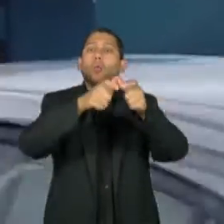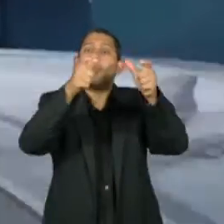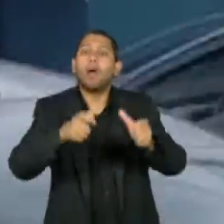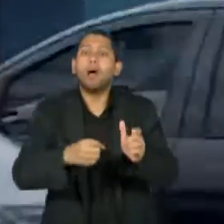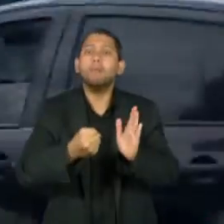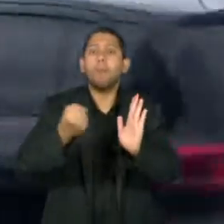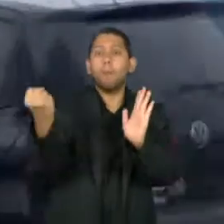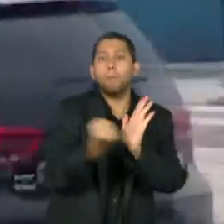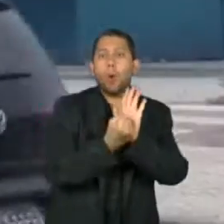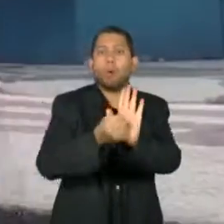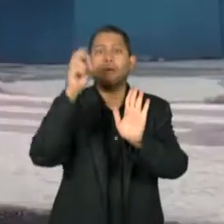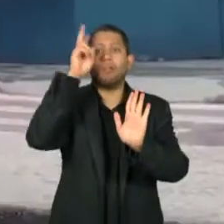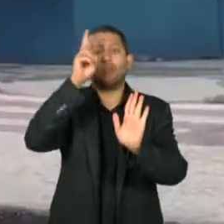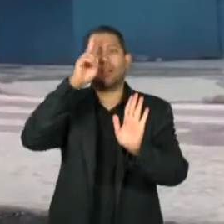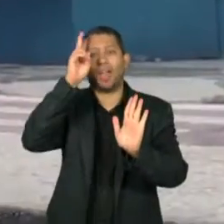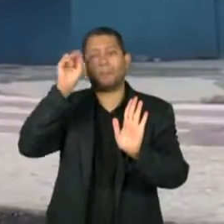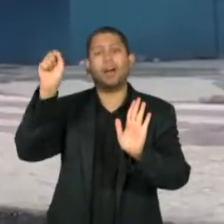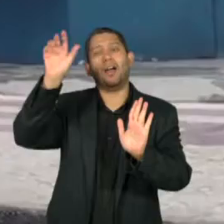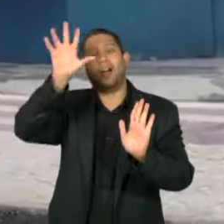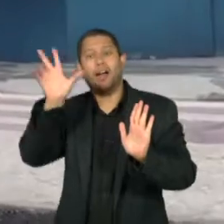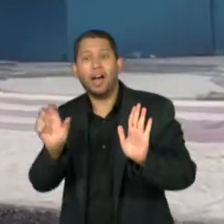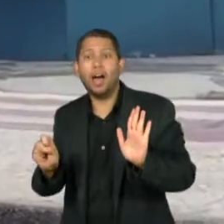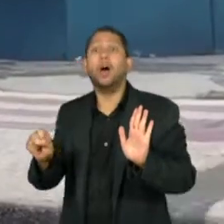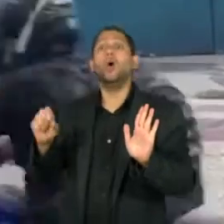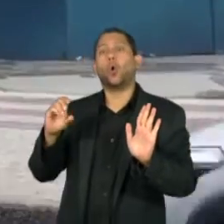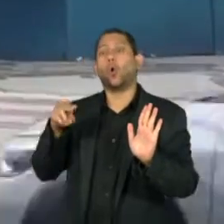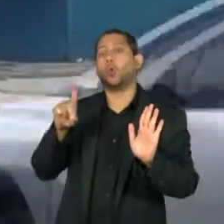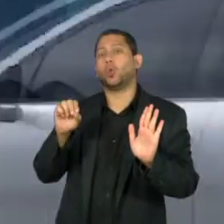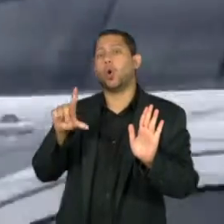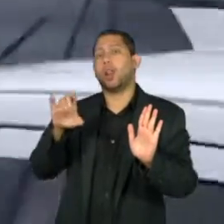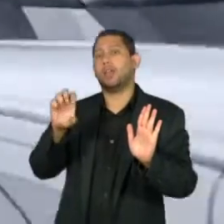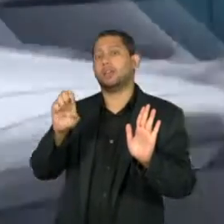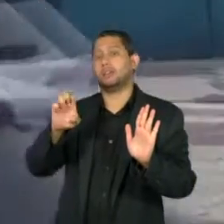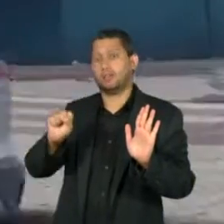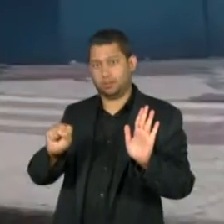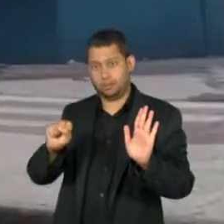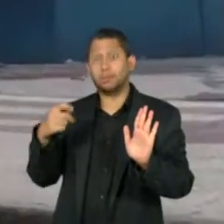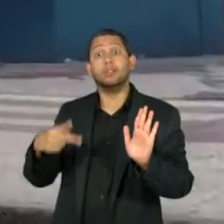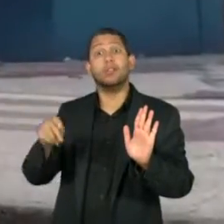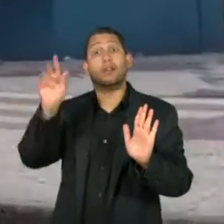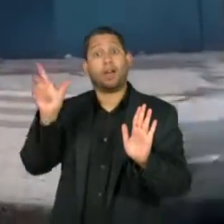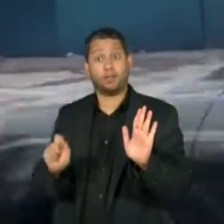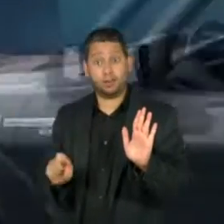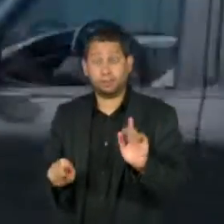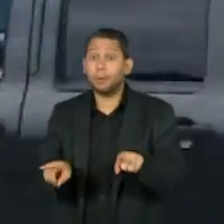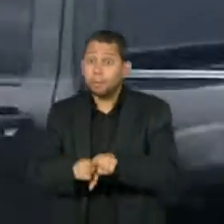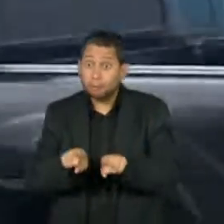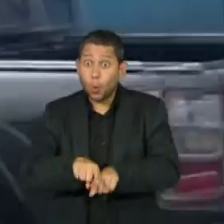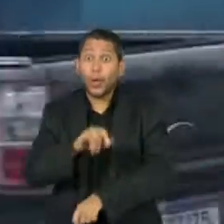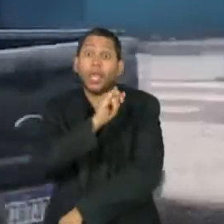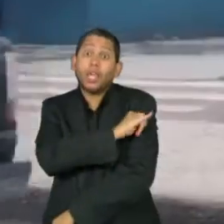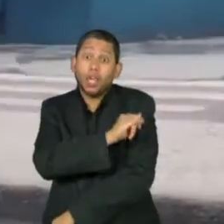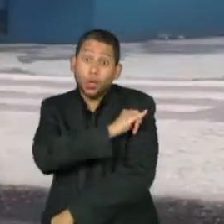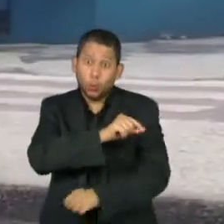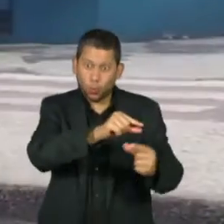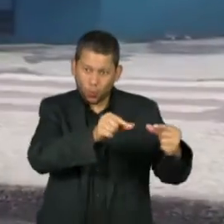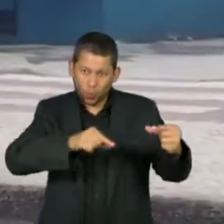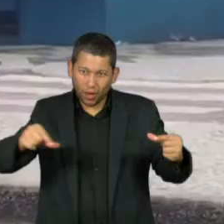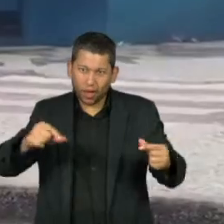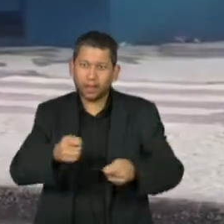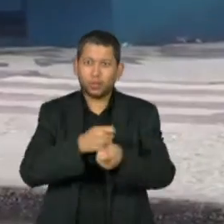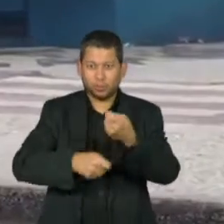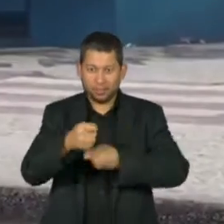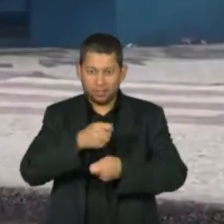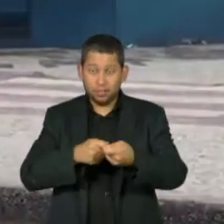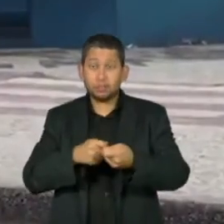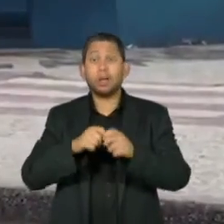quiosque Tropicália será administrado pela família de Moïse. A Orla Rio, administradora dos quiosques, se comprometeu